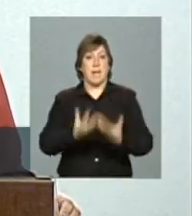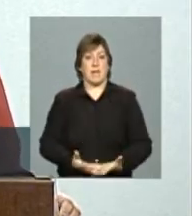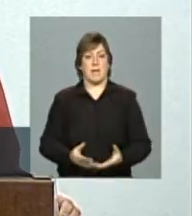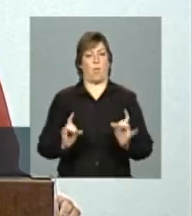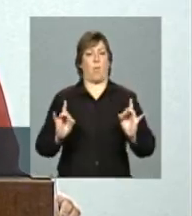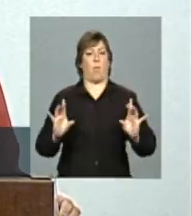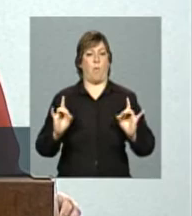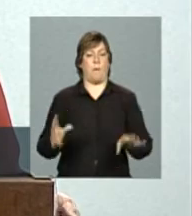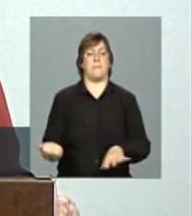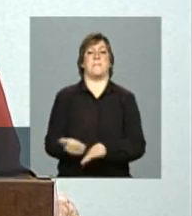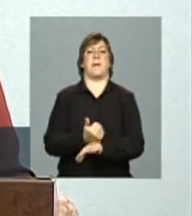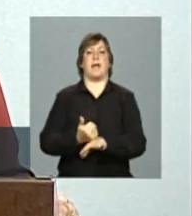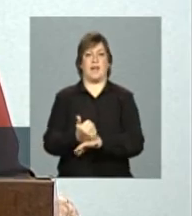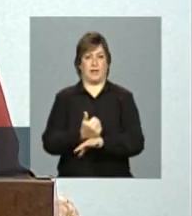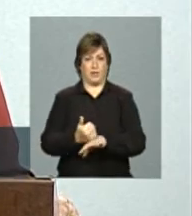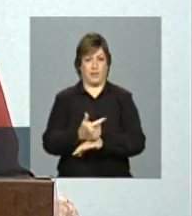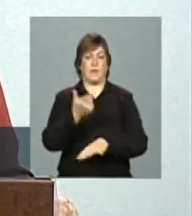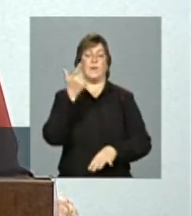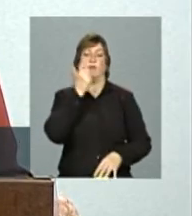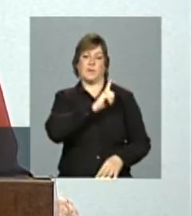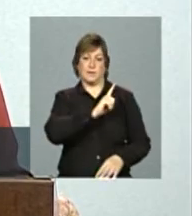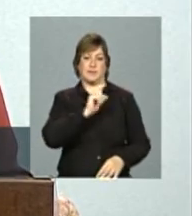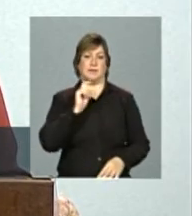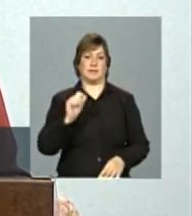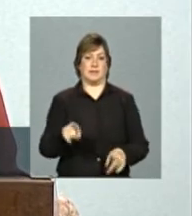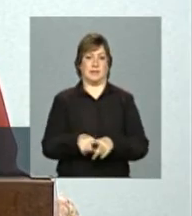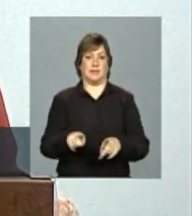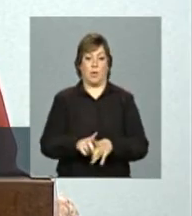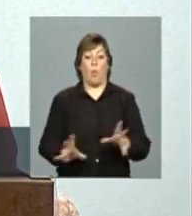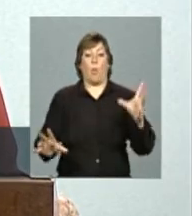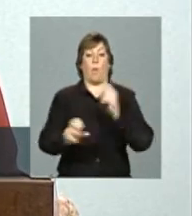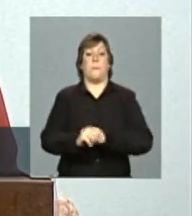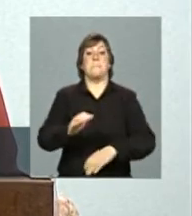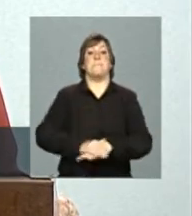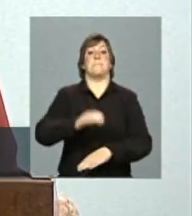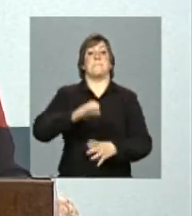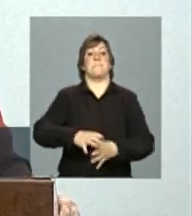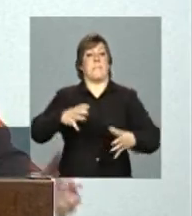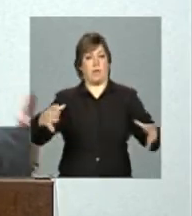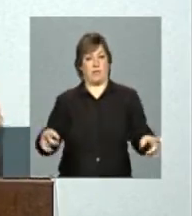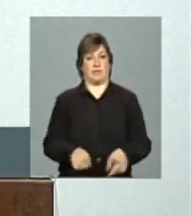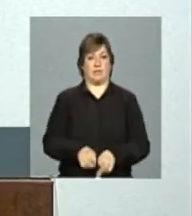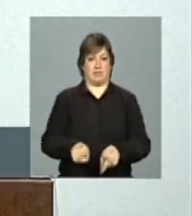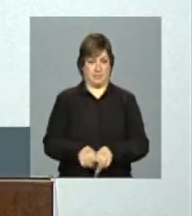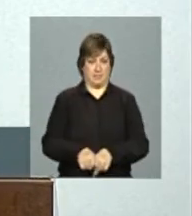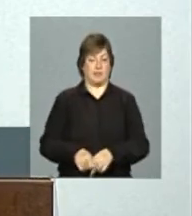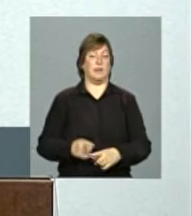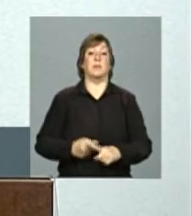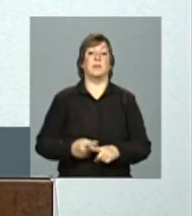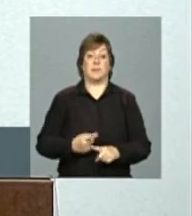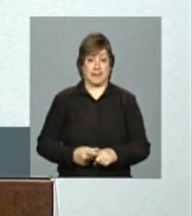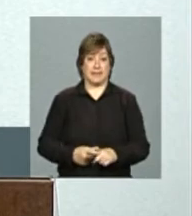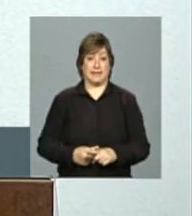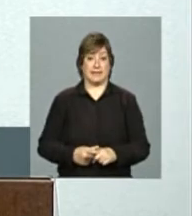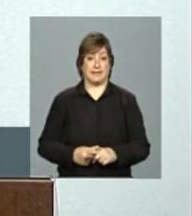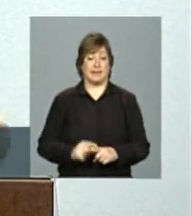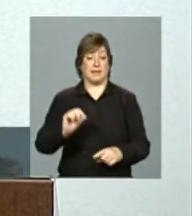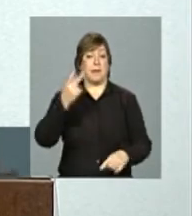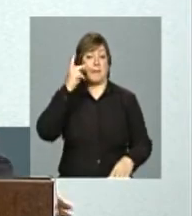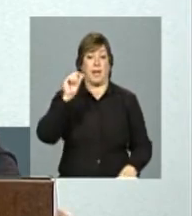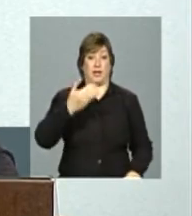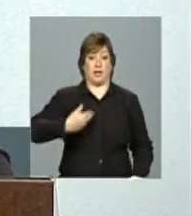melhor e quantitativamente maior porque para